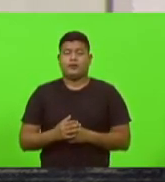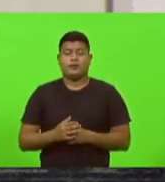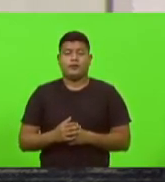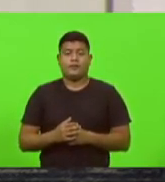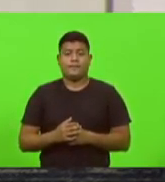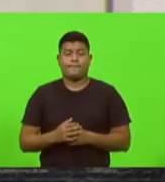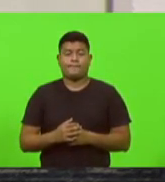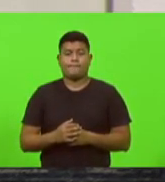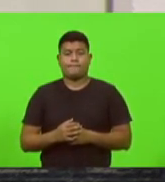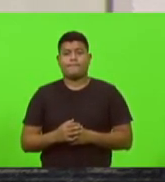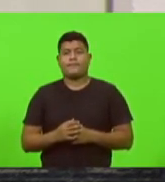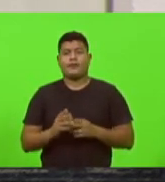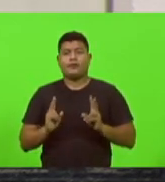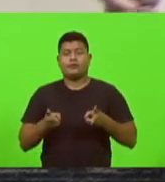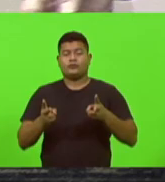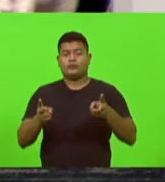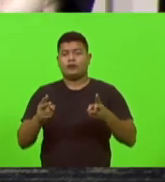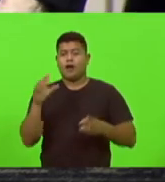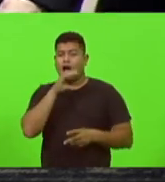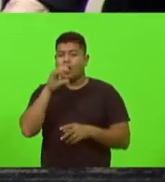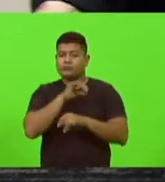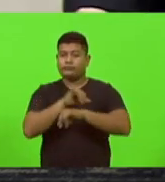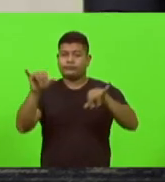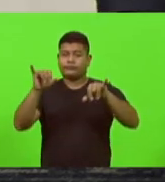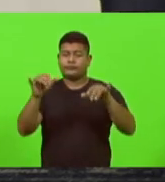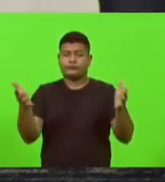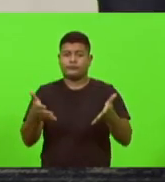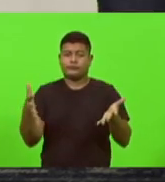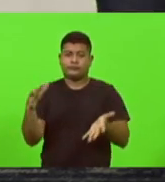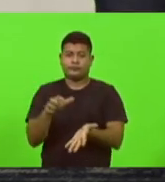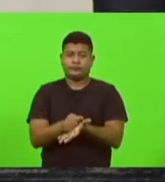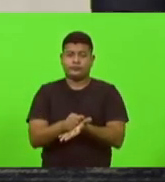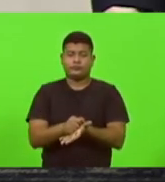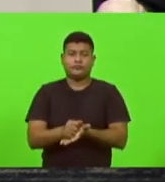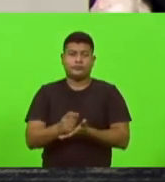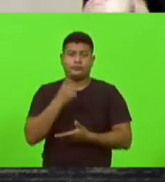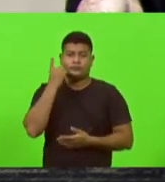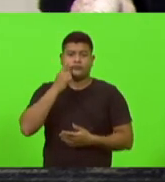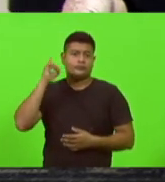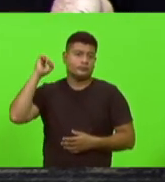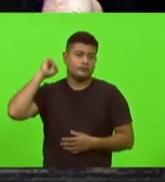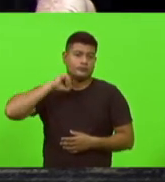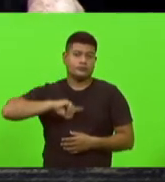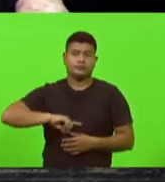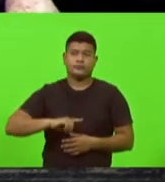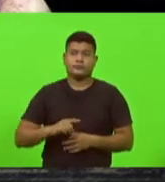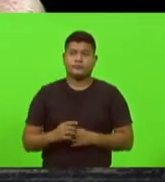nas breves comunicações, com a palavra o colega deputado Silvio Drevig.